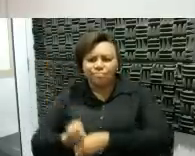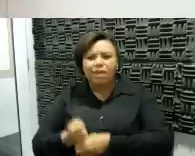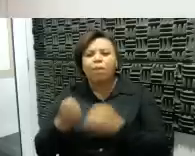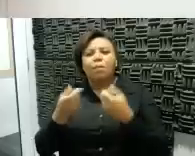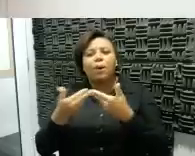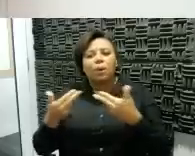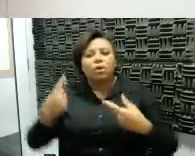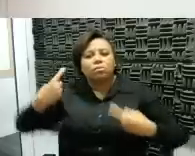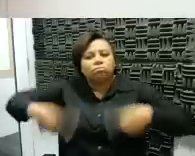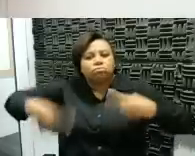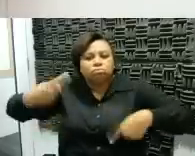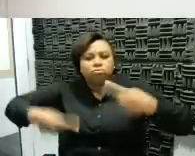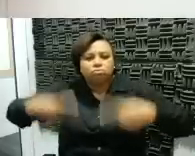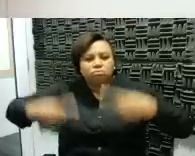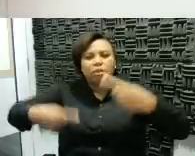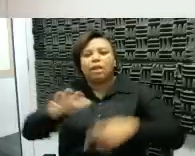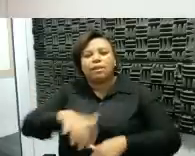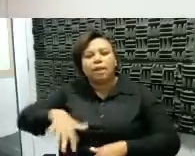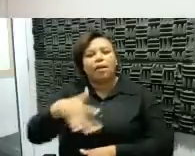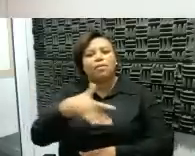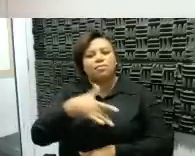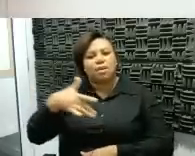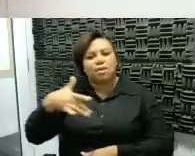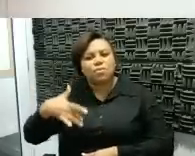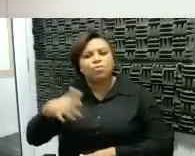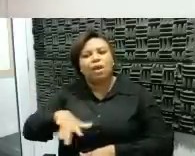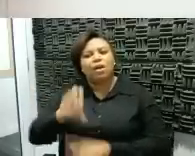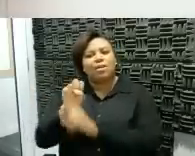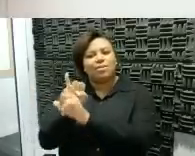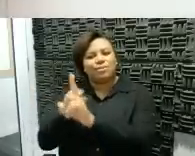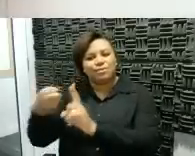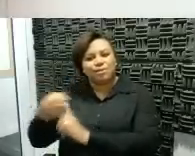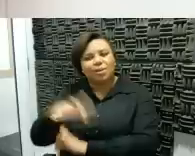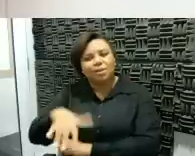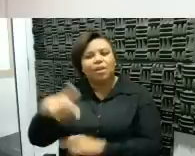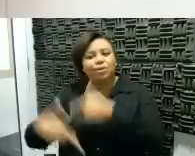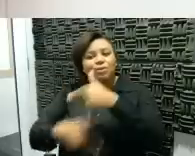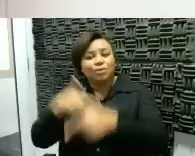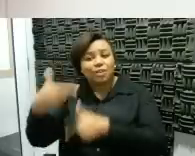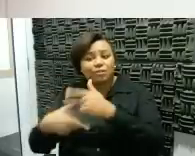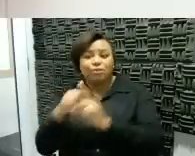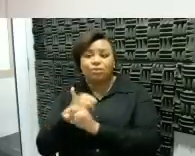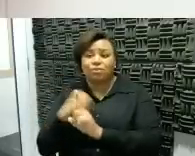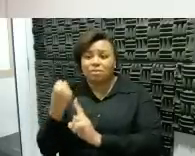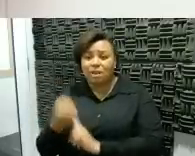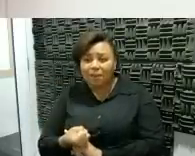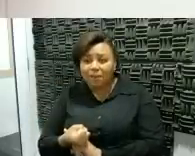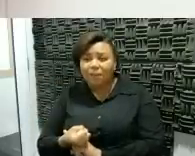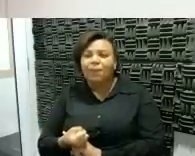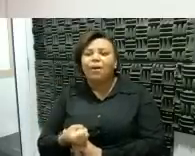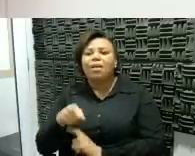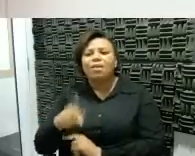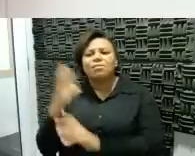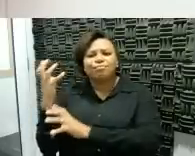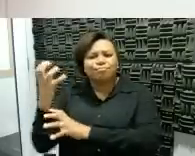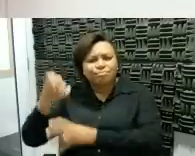na área da saúde na área social na área do serviço social enfim né Eh E essas revisões têm levado muito em consideração